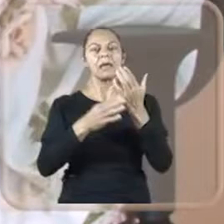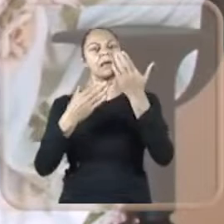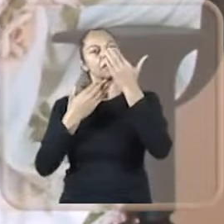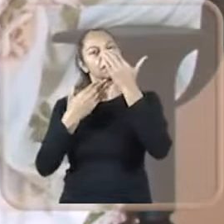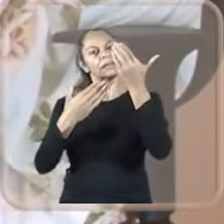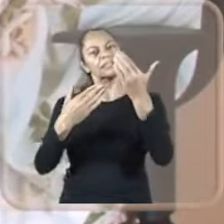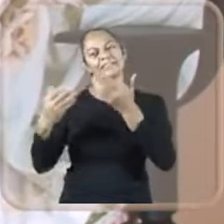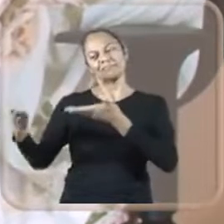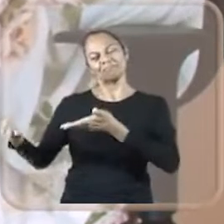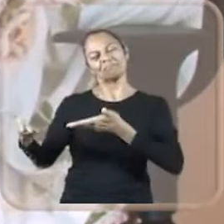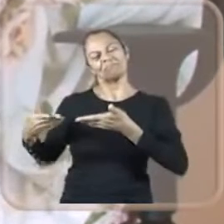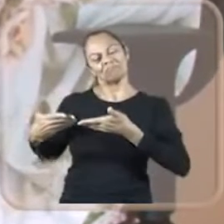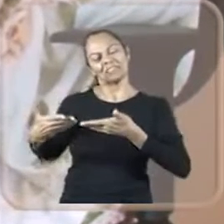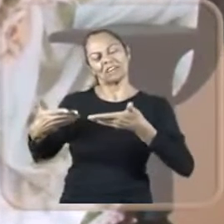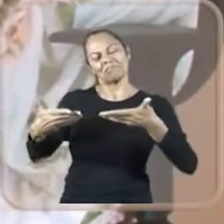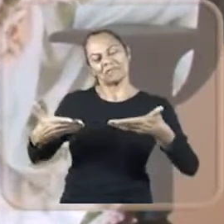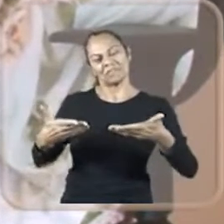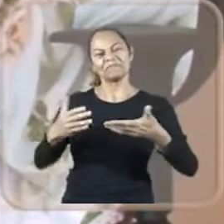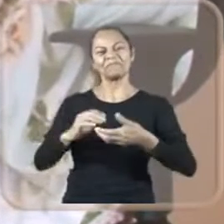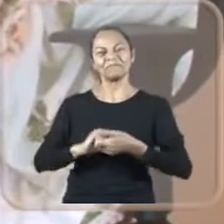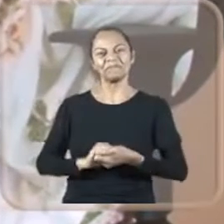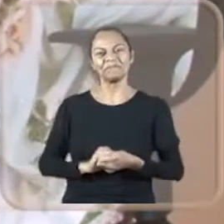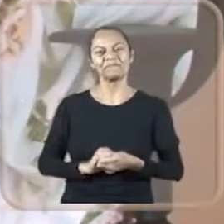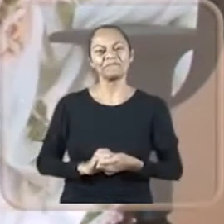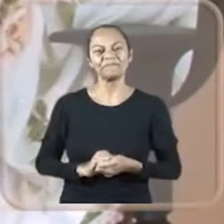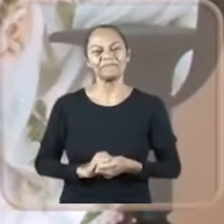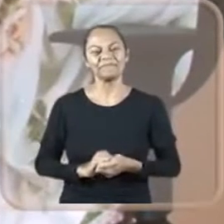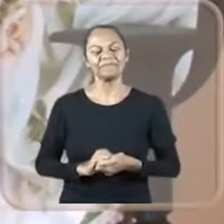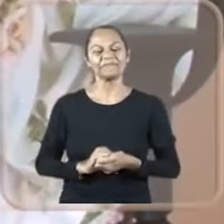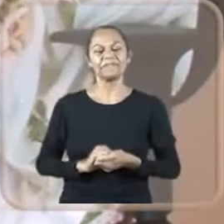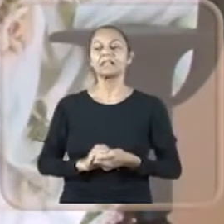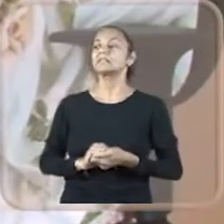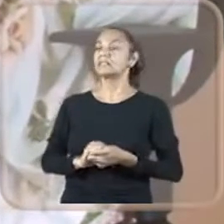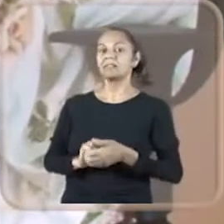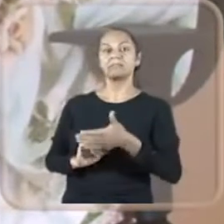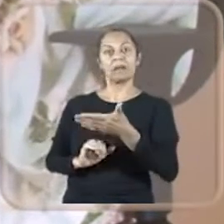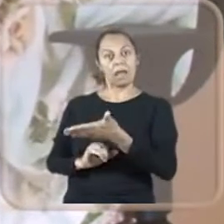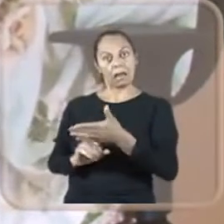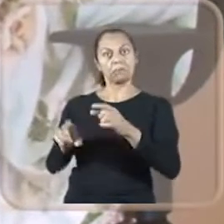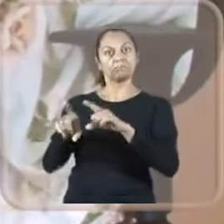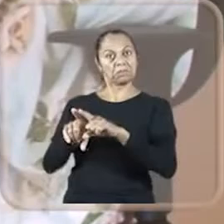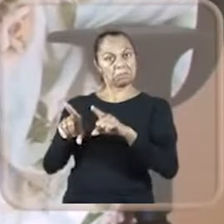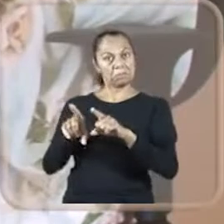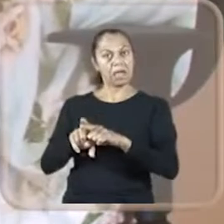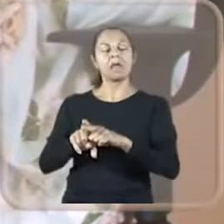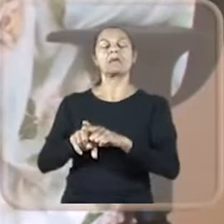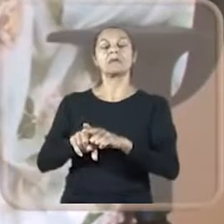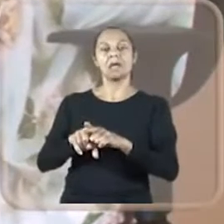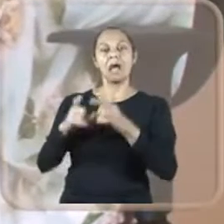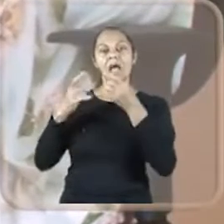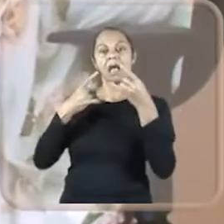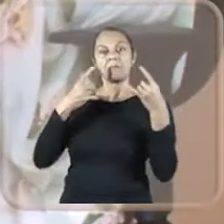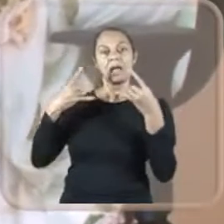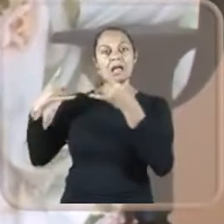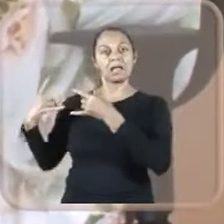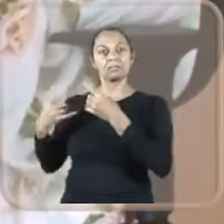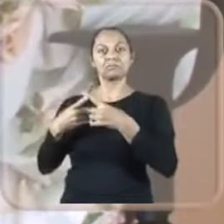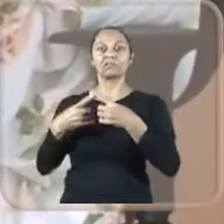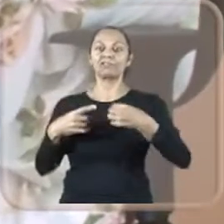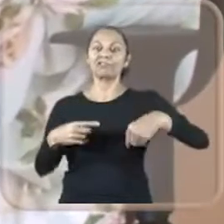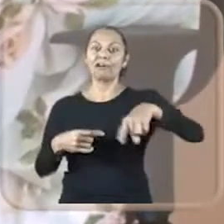convite para estar aqui. Muito bem. Doutora Patrícia também tira a máscara, seguindo todos os protocolos. Estamos aqui graças à